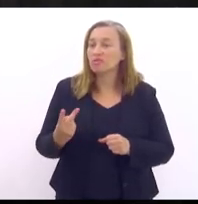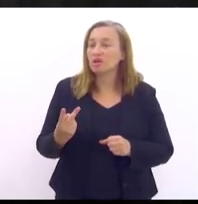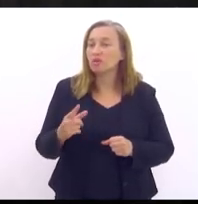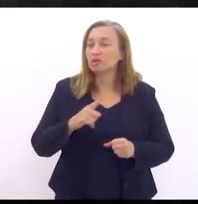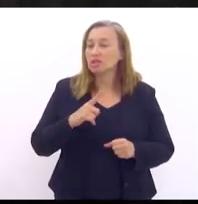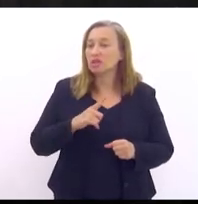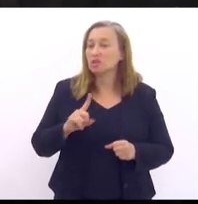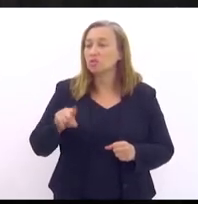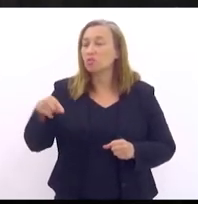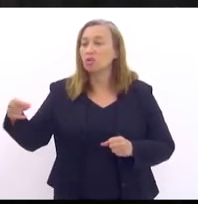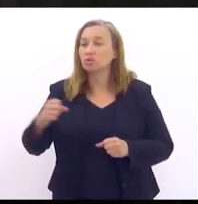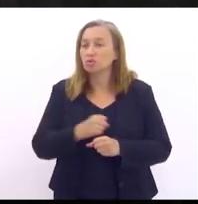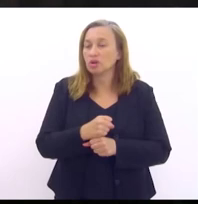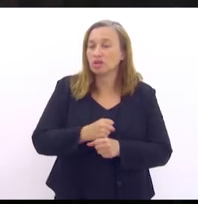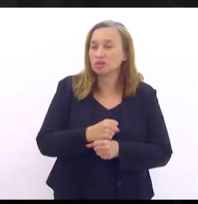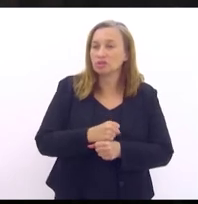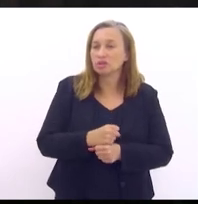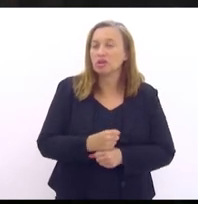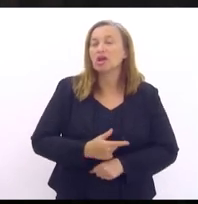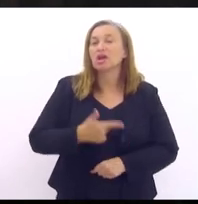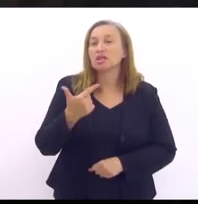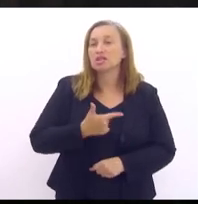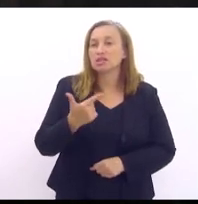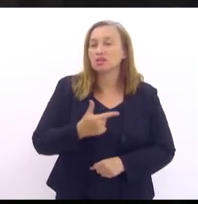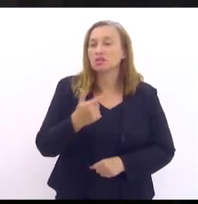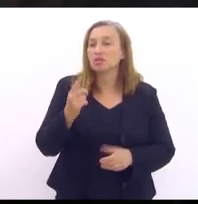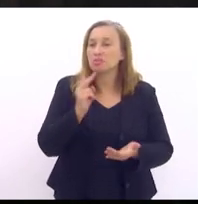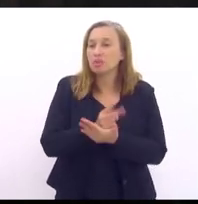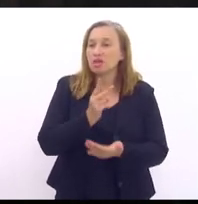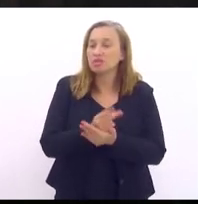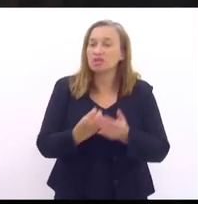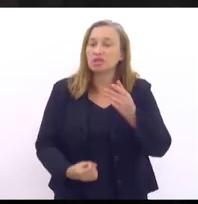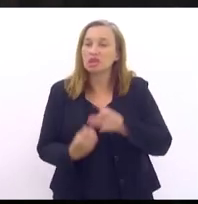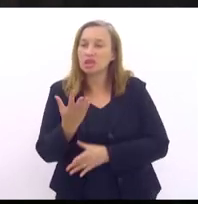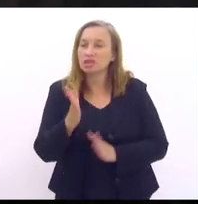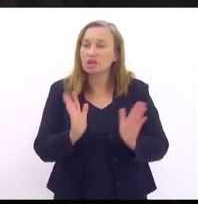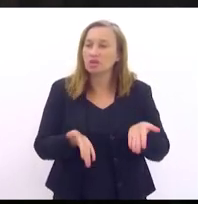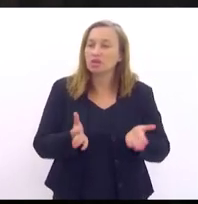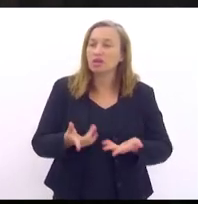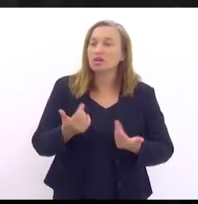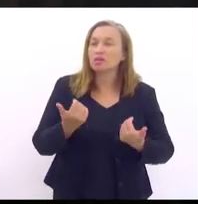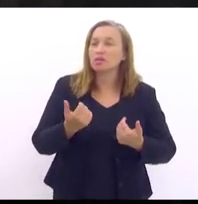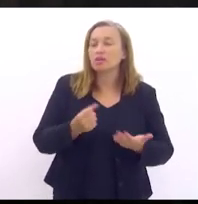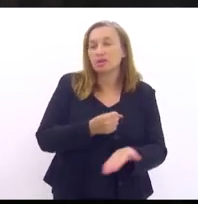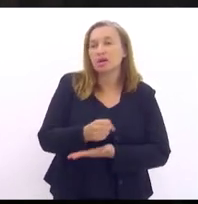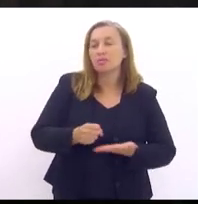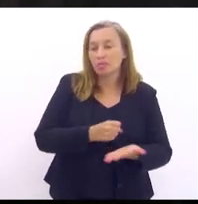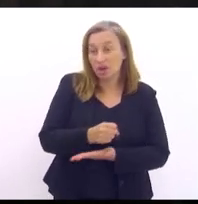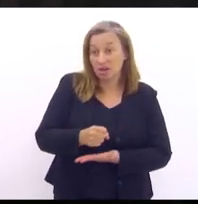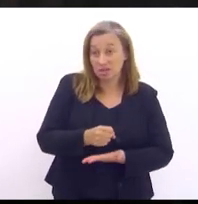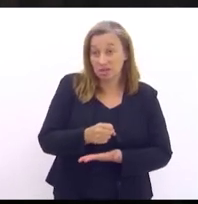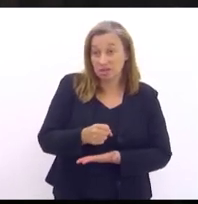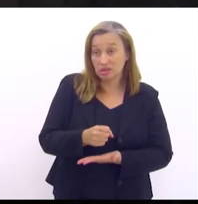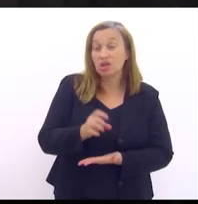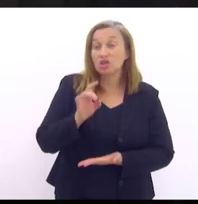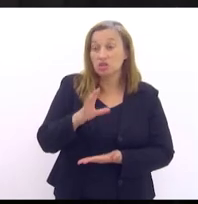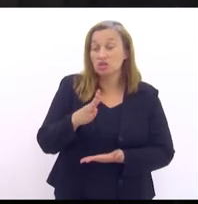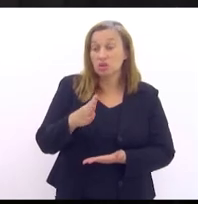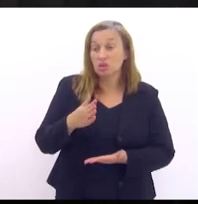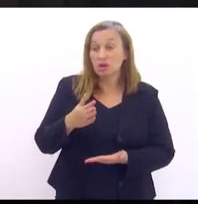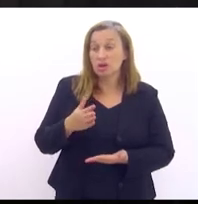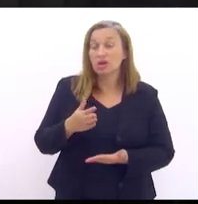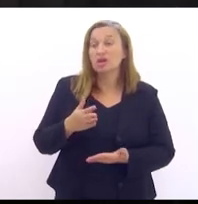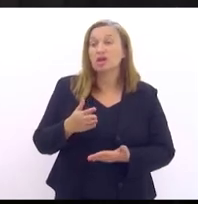seguinte. E segundo, mesmo criando agora, existe o princípio nonagesimal, só pode entrar em vigor